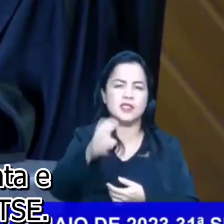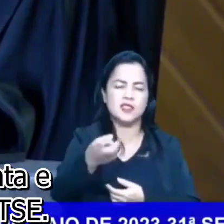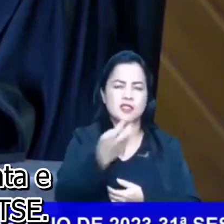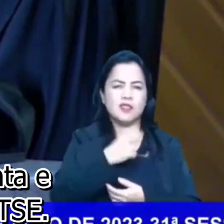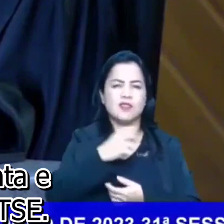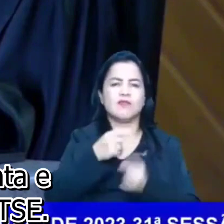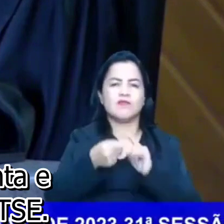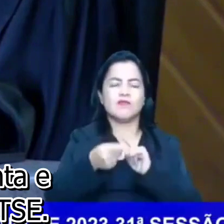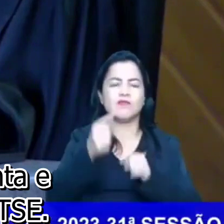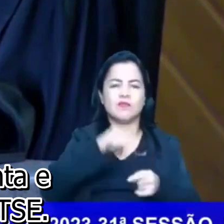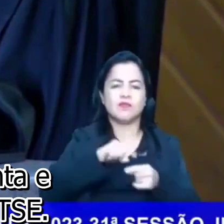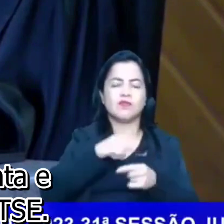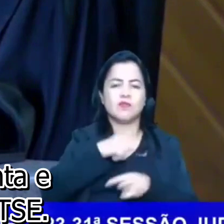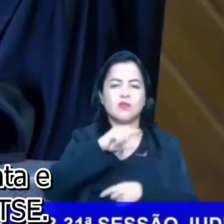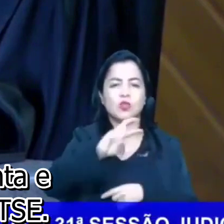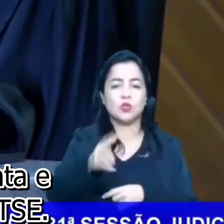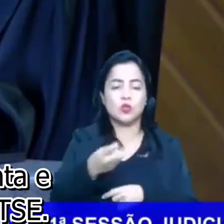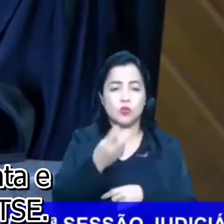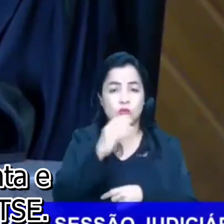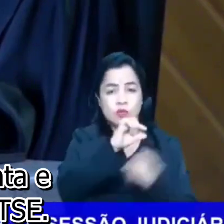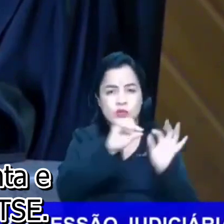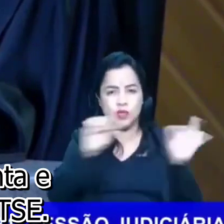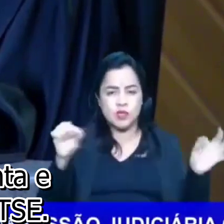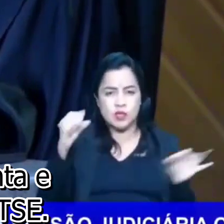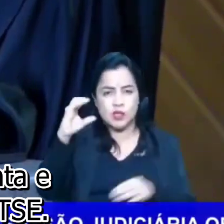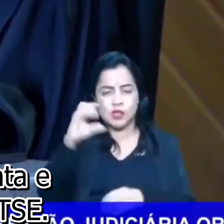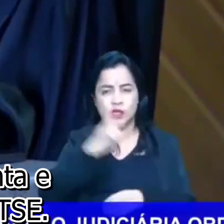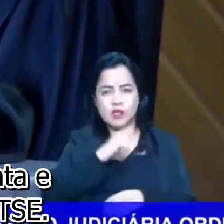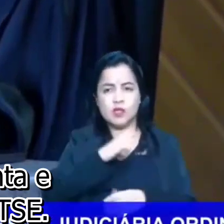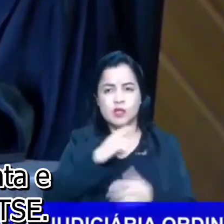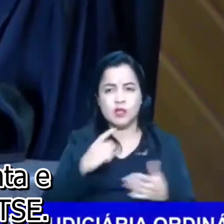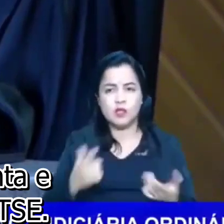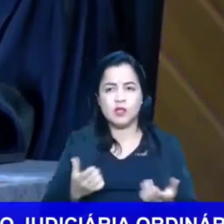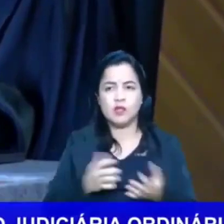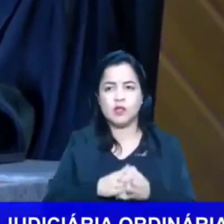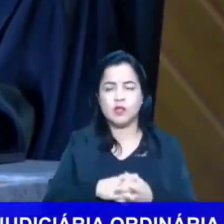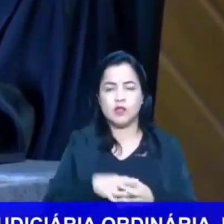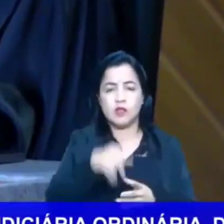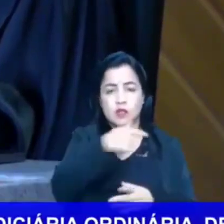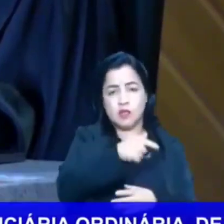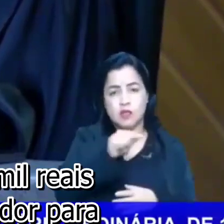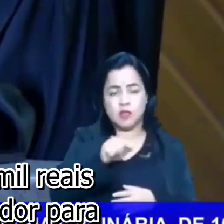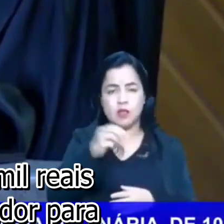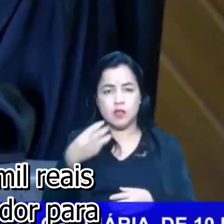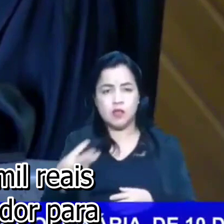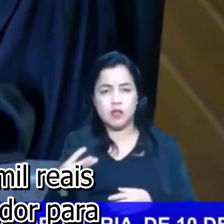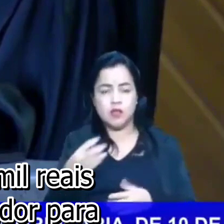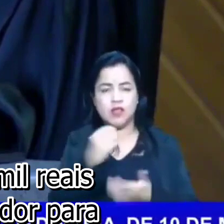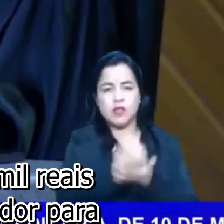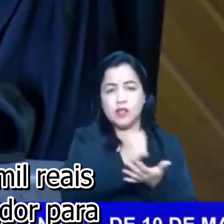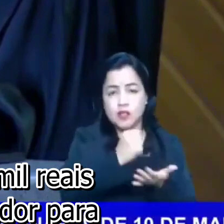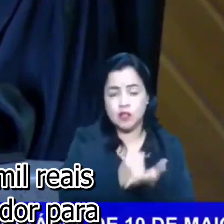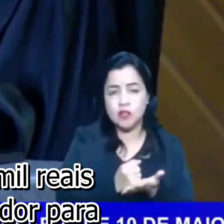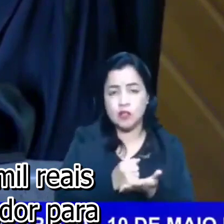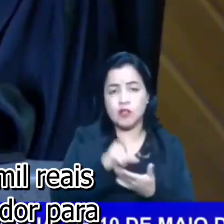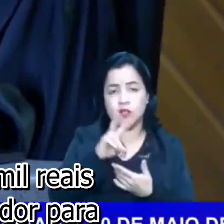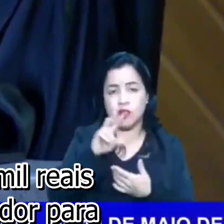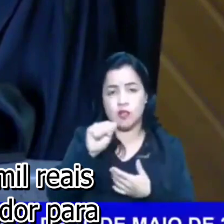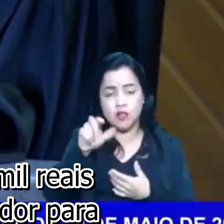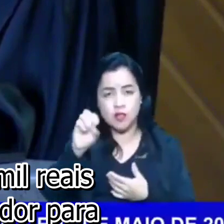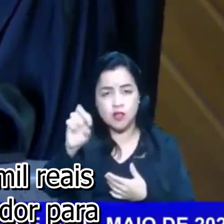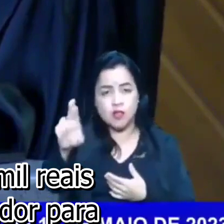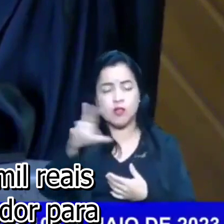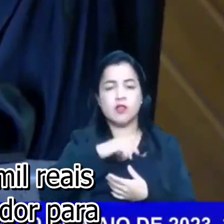no artigo 53, inciso 2, a linha C da Resolução do TSE. 7.3, o contrato do valor de R$